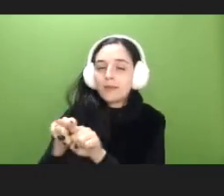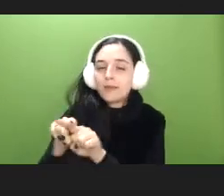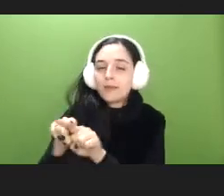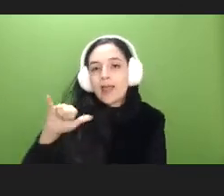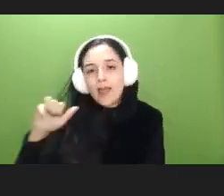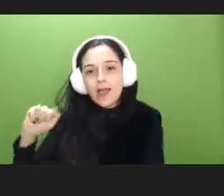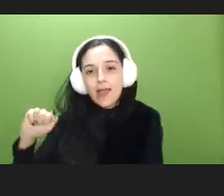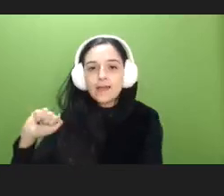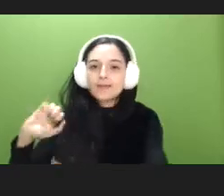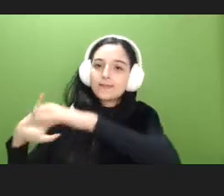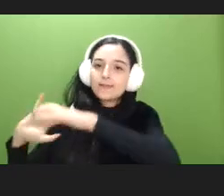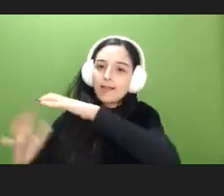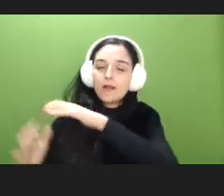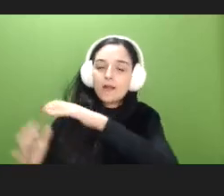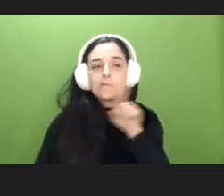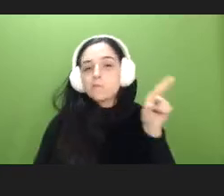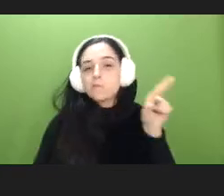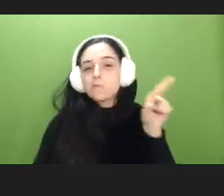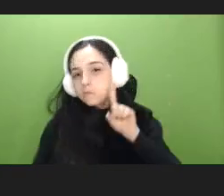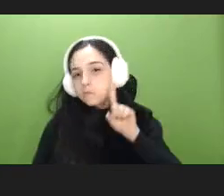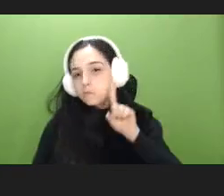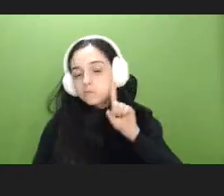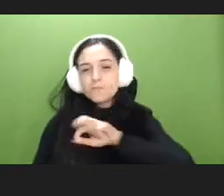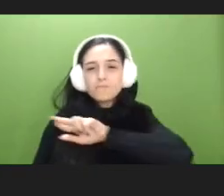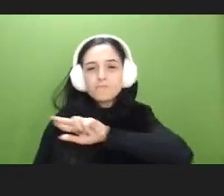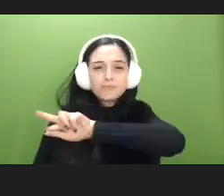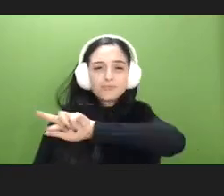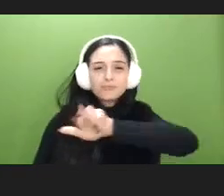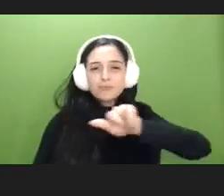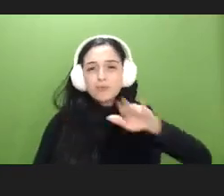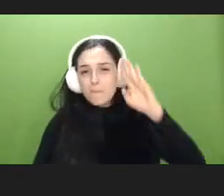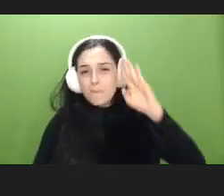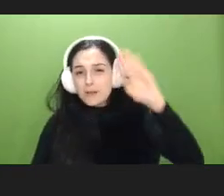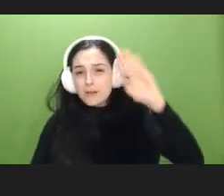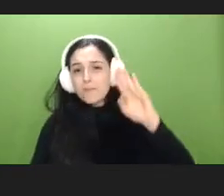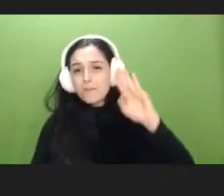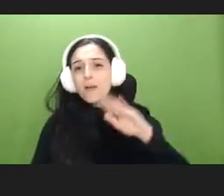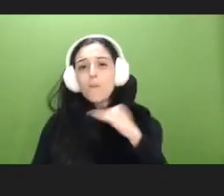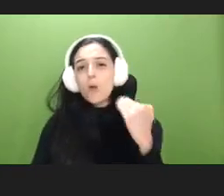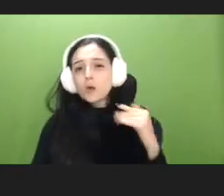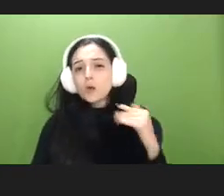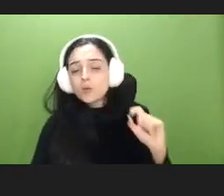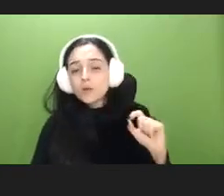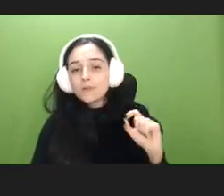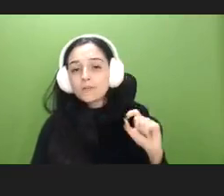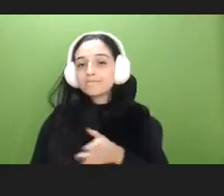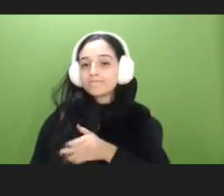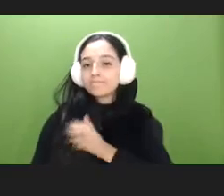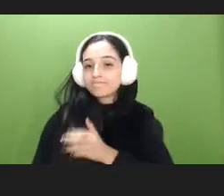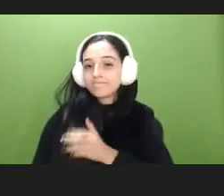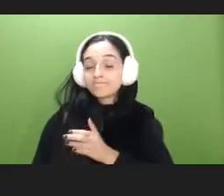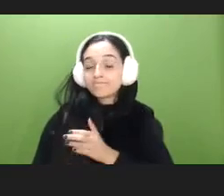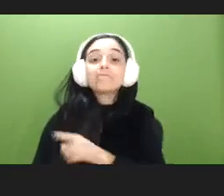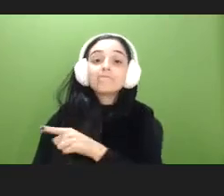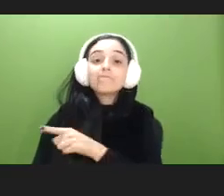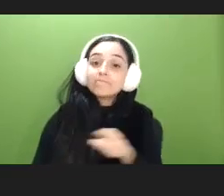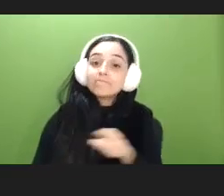nos Estados Unidos. Quando você tem pessoas educadas,